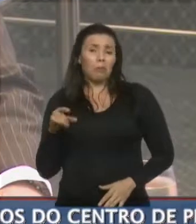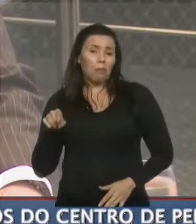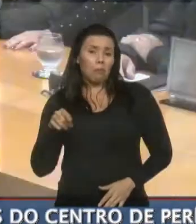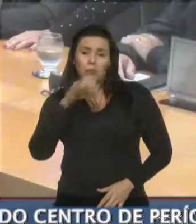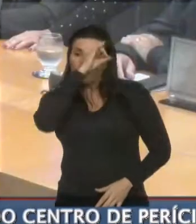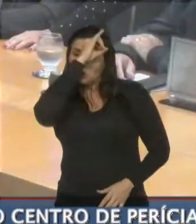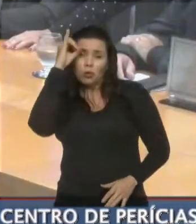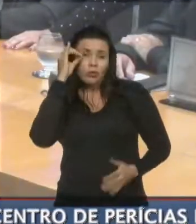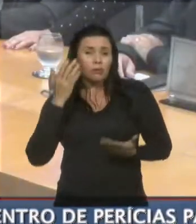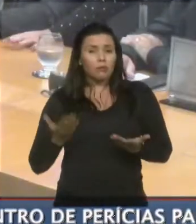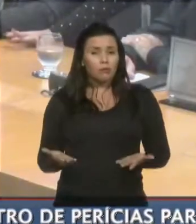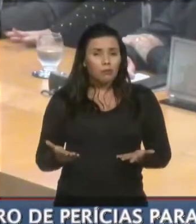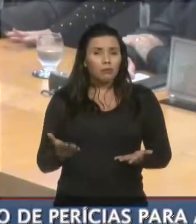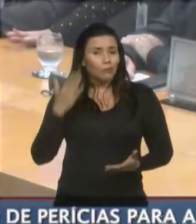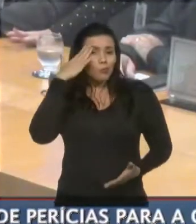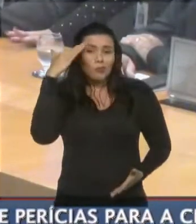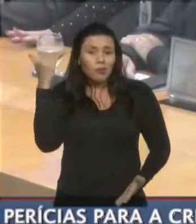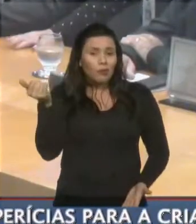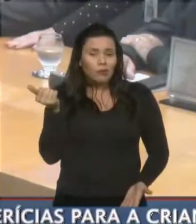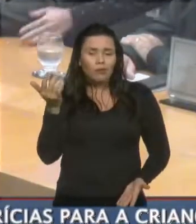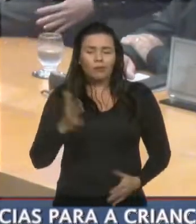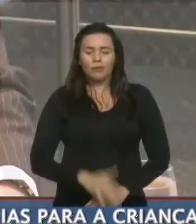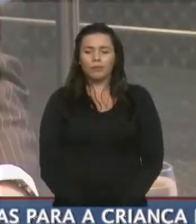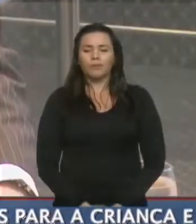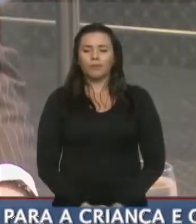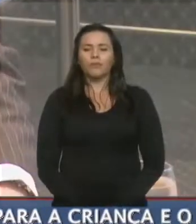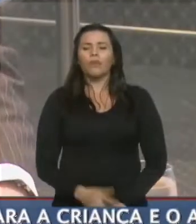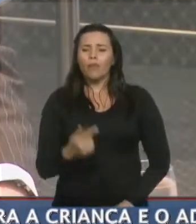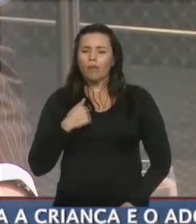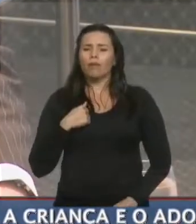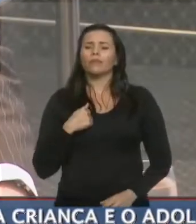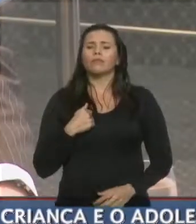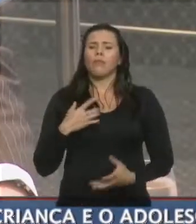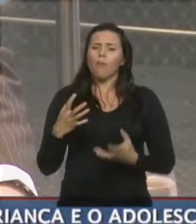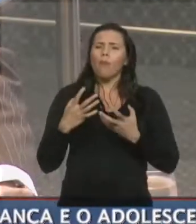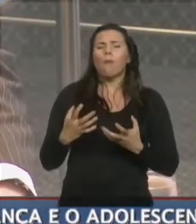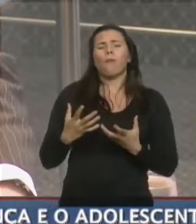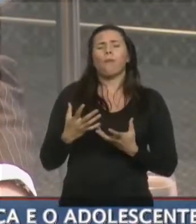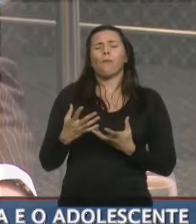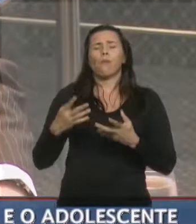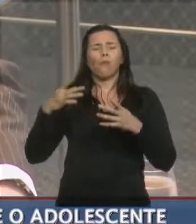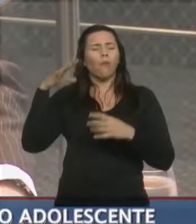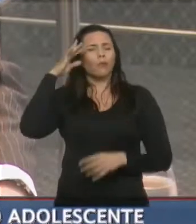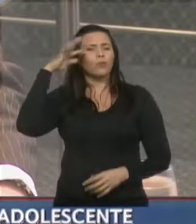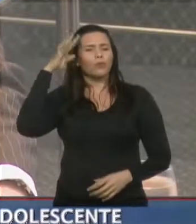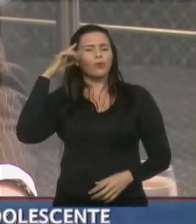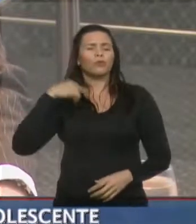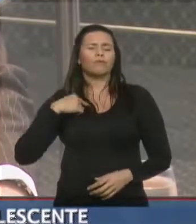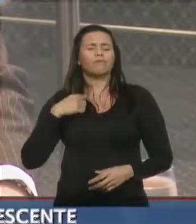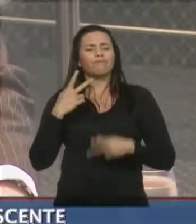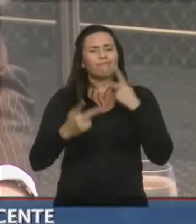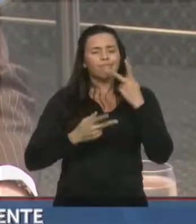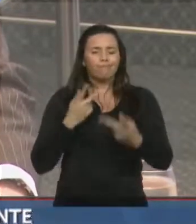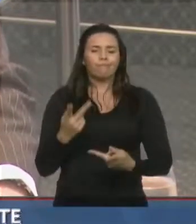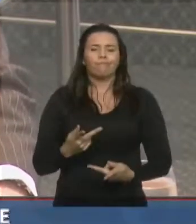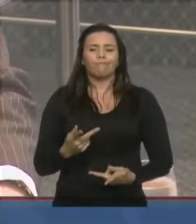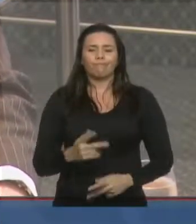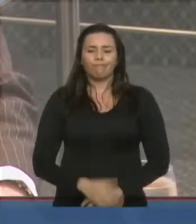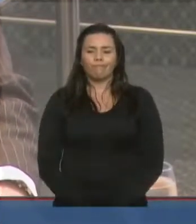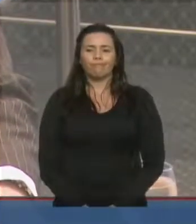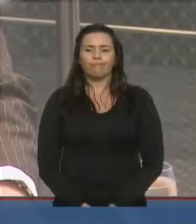dos senhores, e que eu também compartilho por trabalhar como perito judicial, contábil,